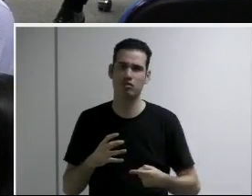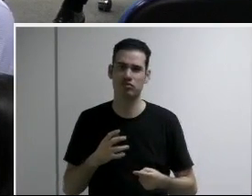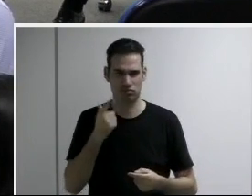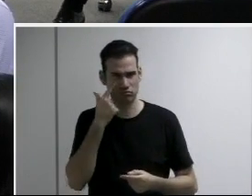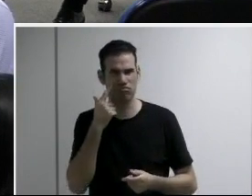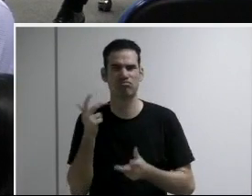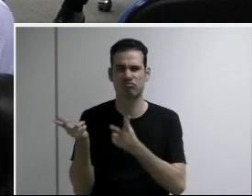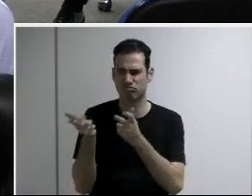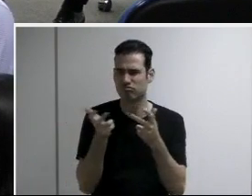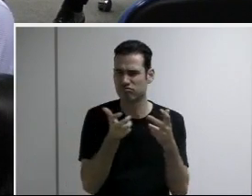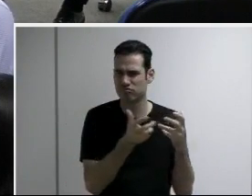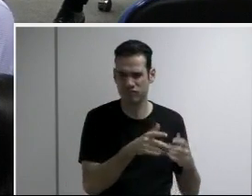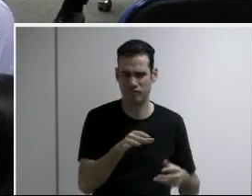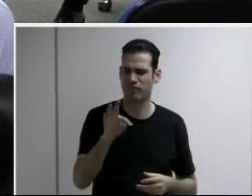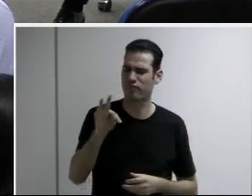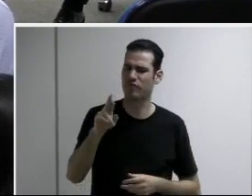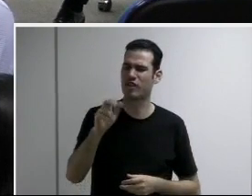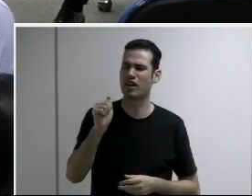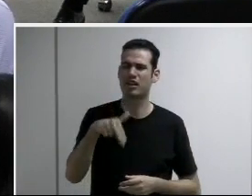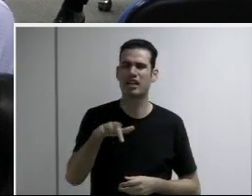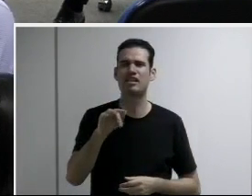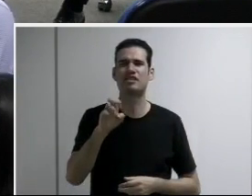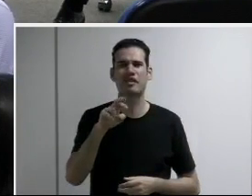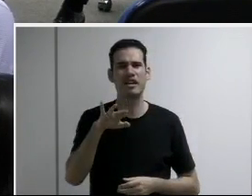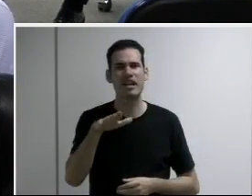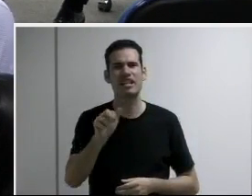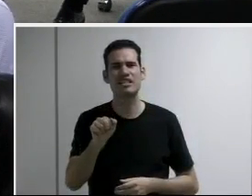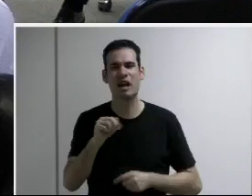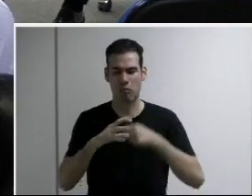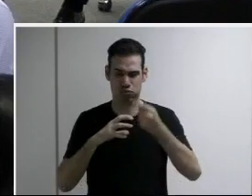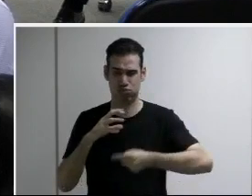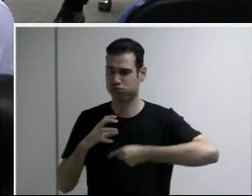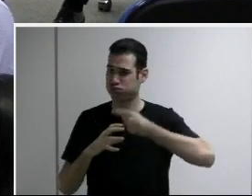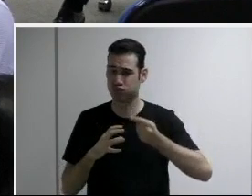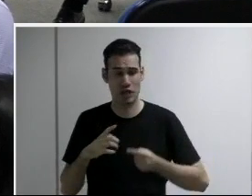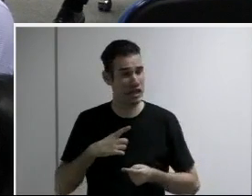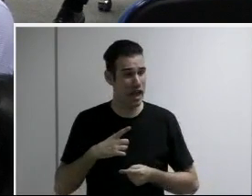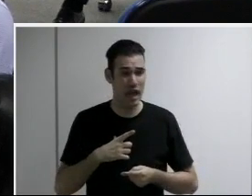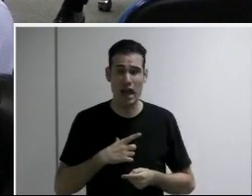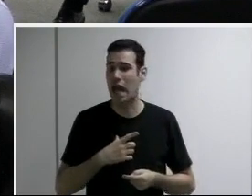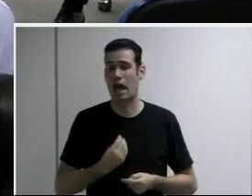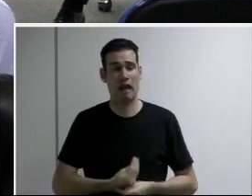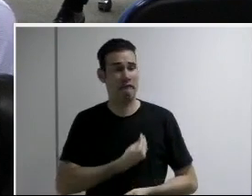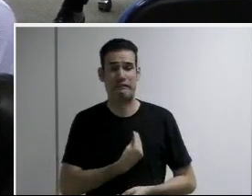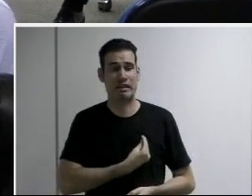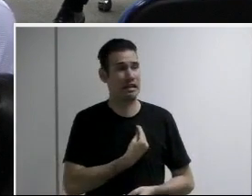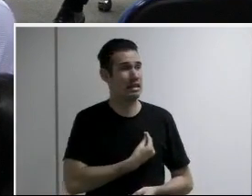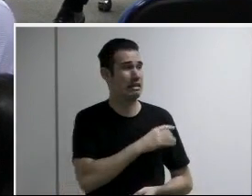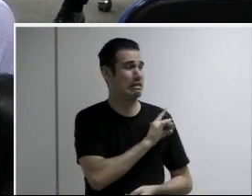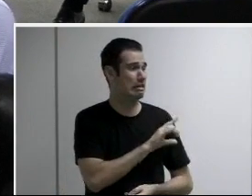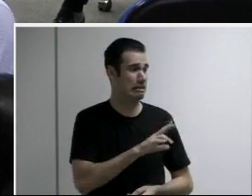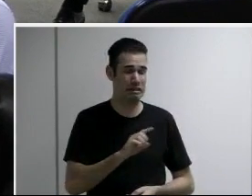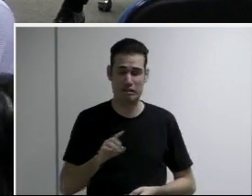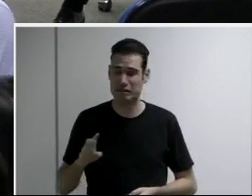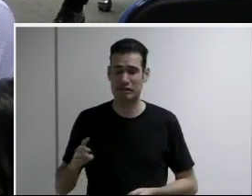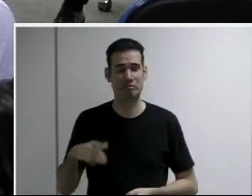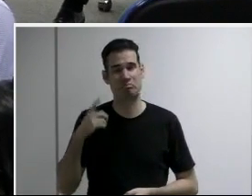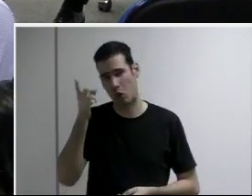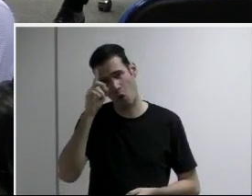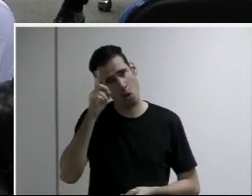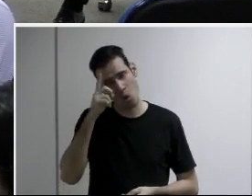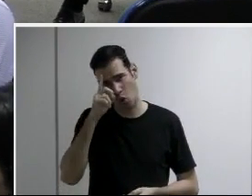que a transferência internacional está presente no dia a dia, não é algo hipotético, algo raro, é algo que acontece ocasionalmente.